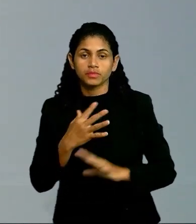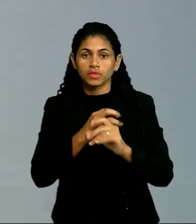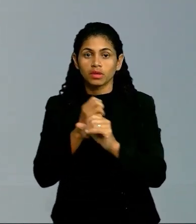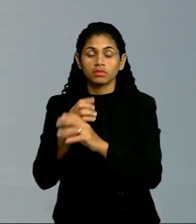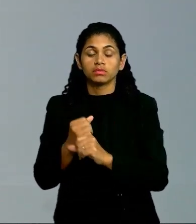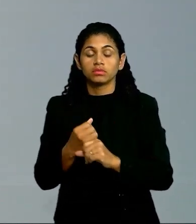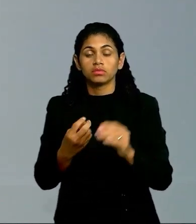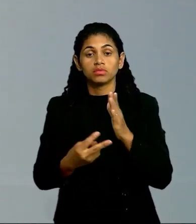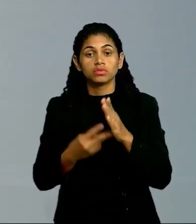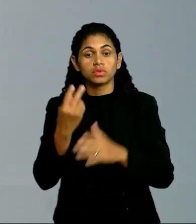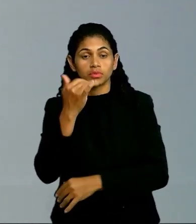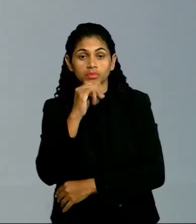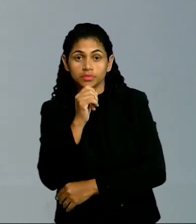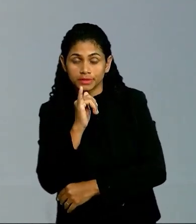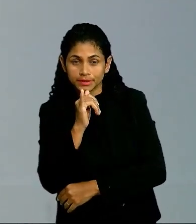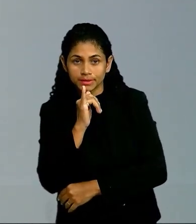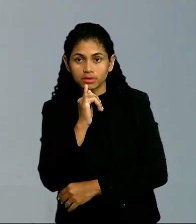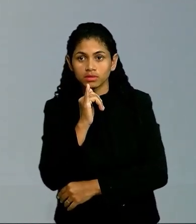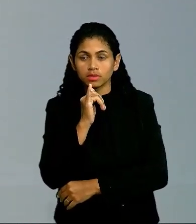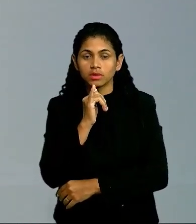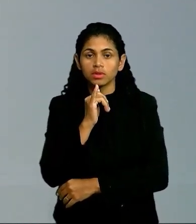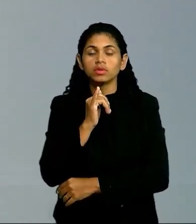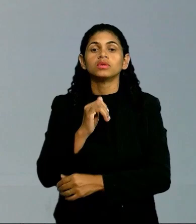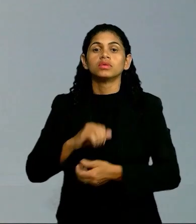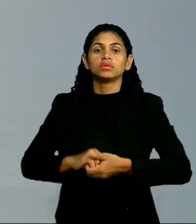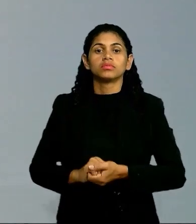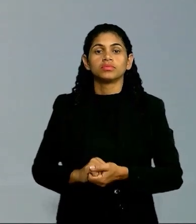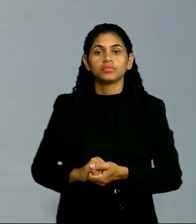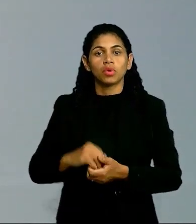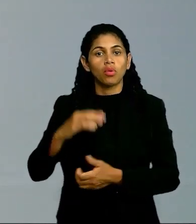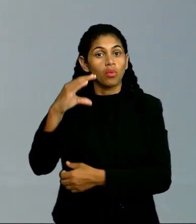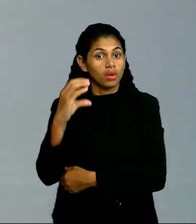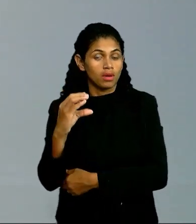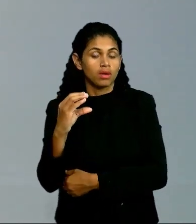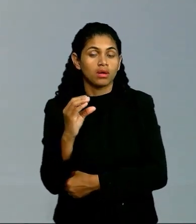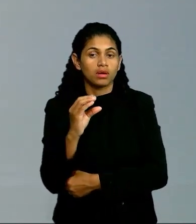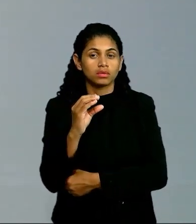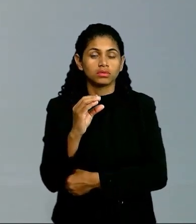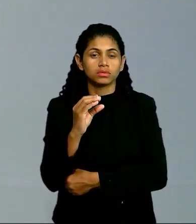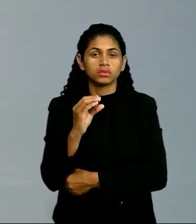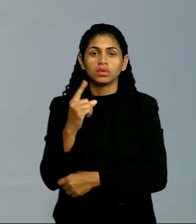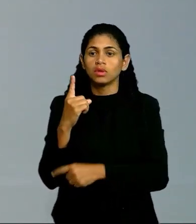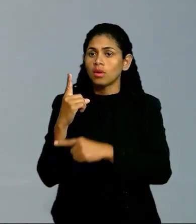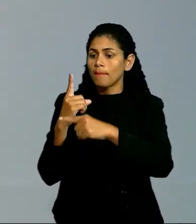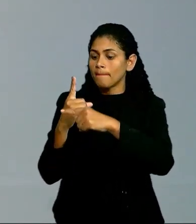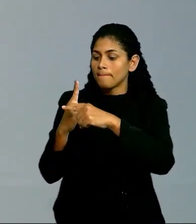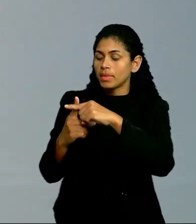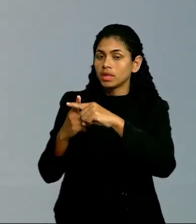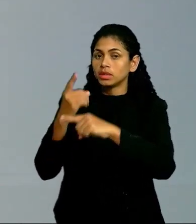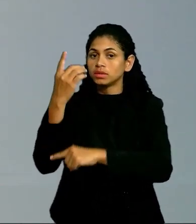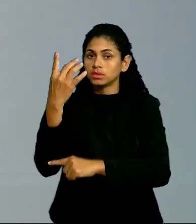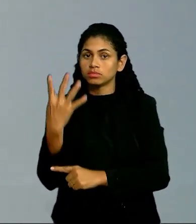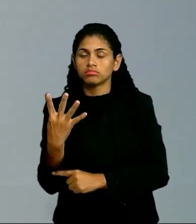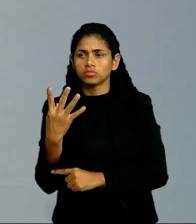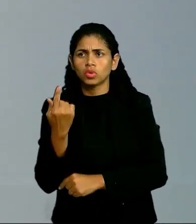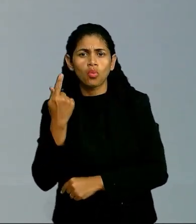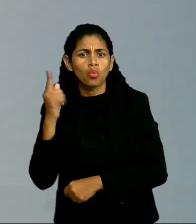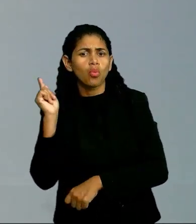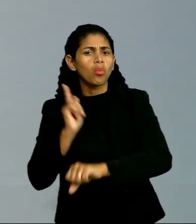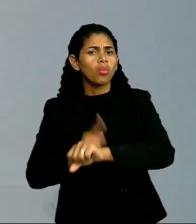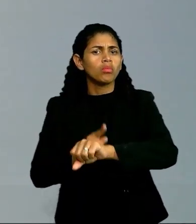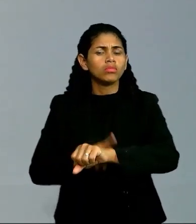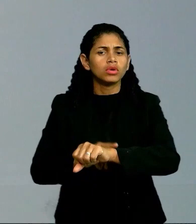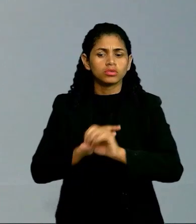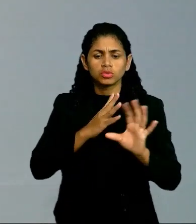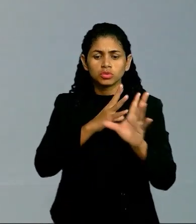exemplo, o NOx do carbono e deu mais 4. Se em outro momento nós fizermos outro cálculo em outra molécula